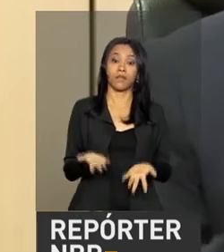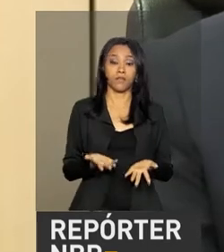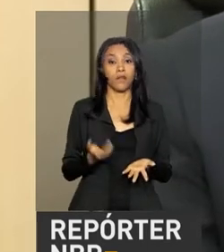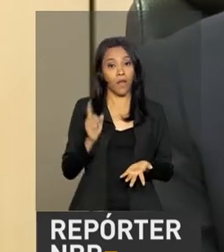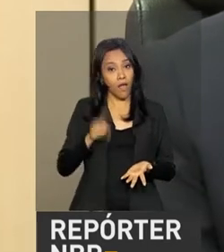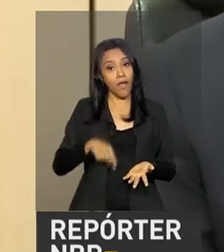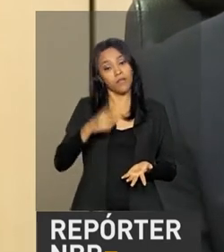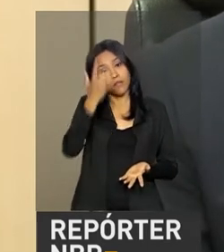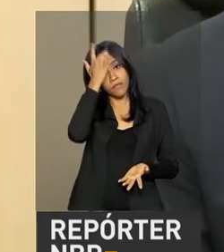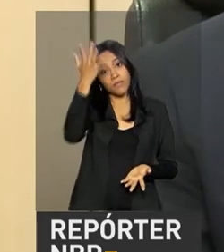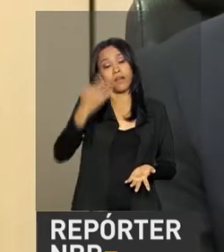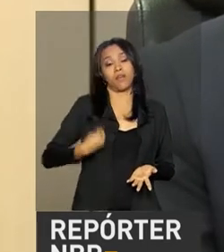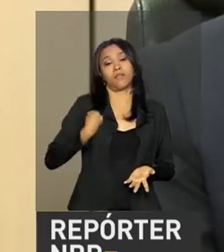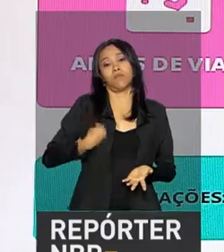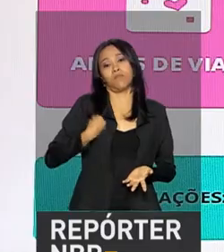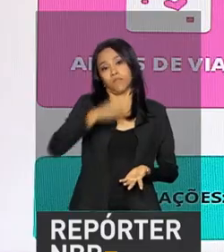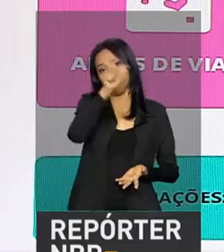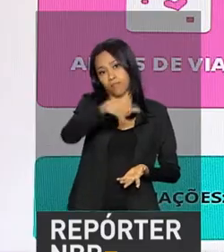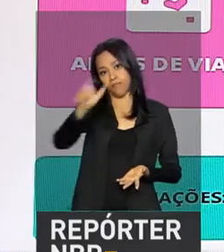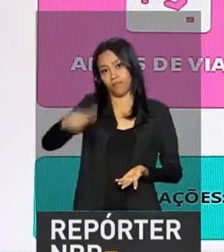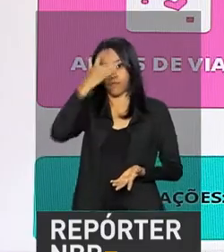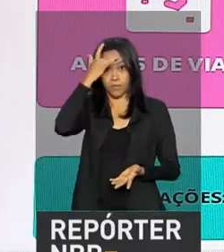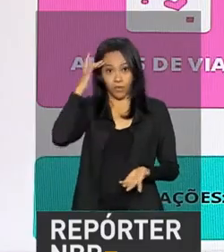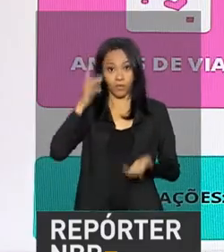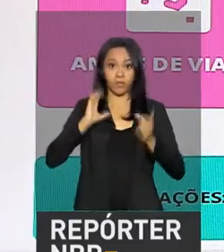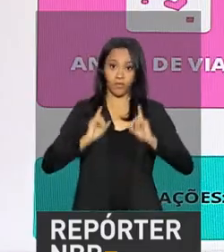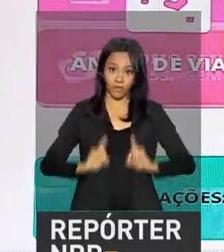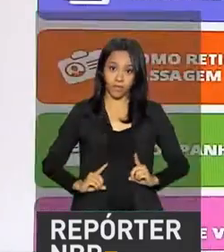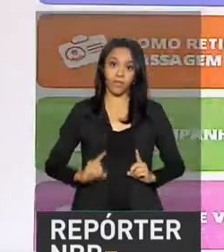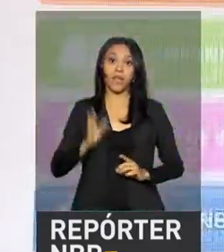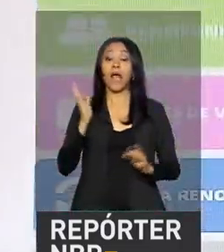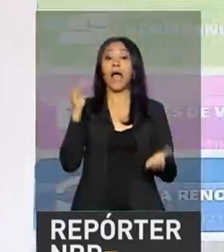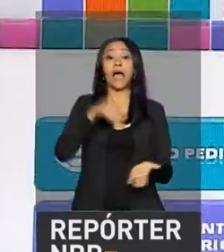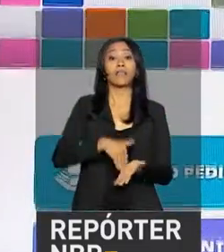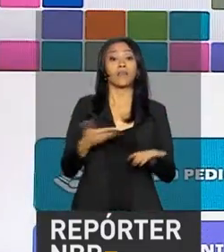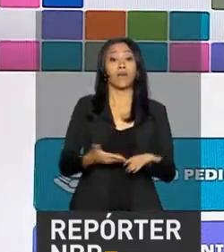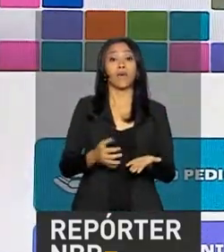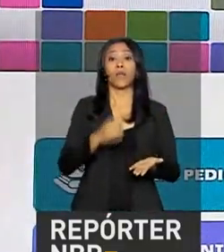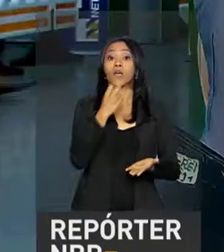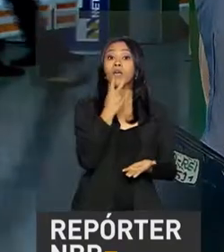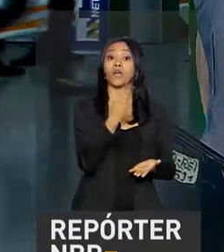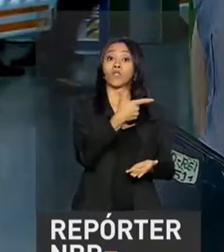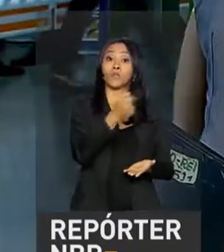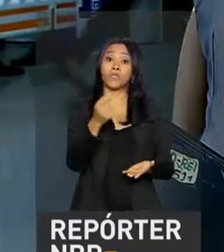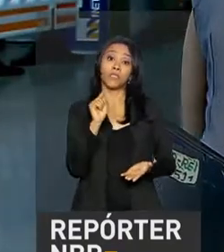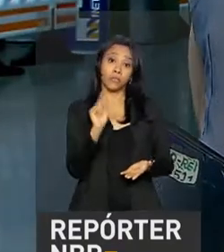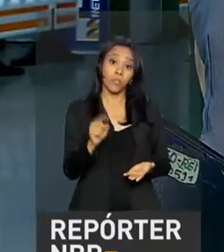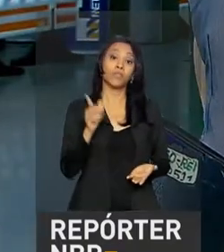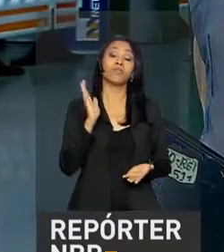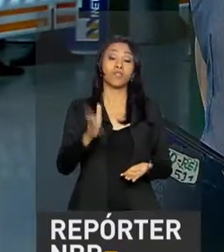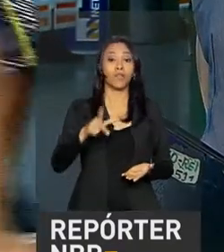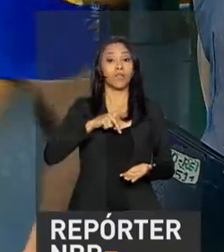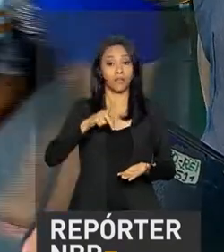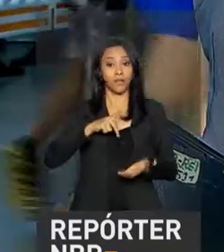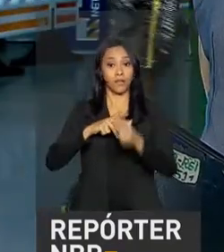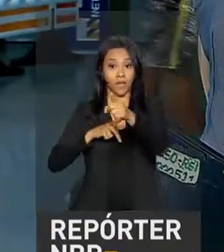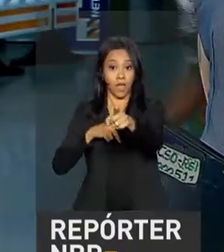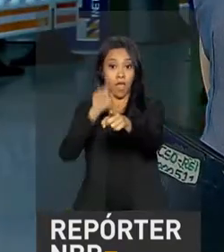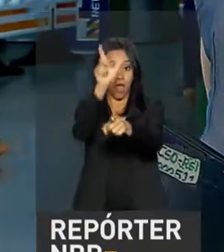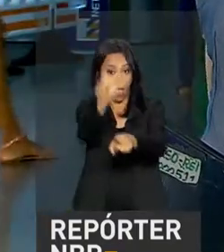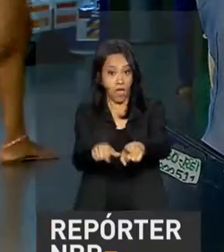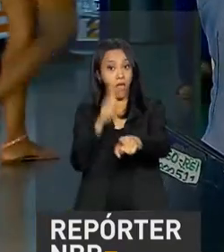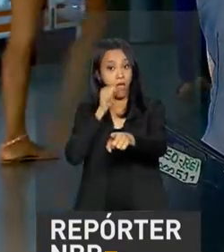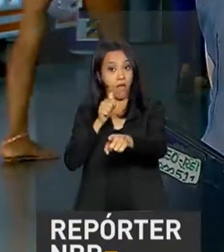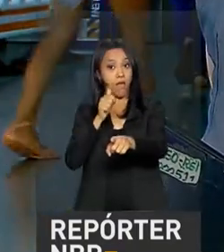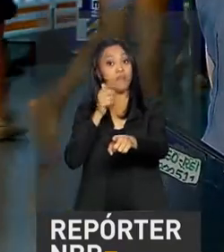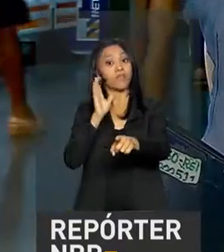idéia é facilitar a vida dele o tempo todo até agora 200 mil pessoas têm o benefício a guiné é uma delas aos 29